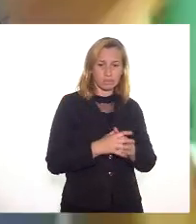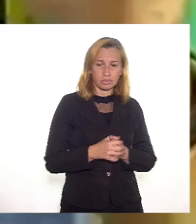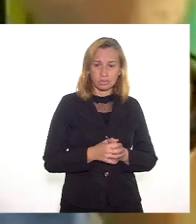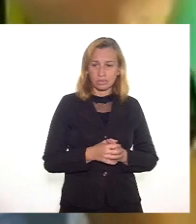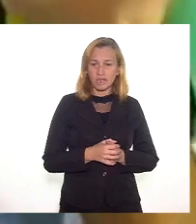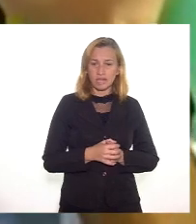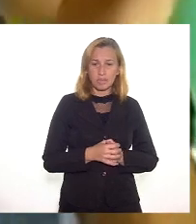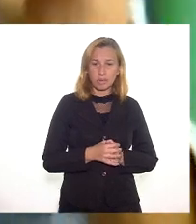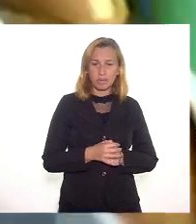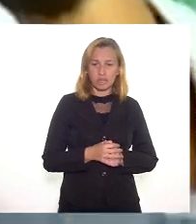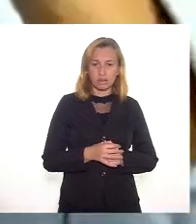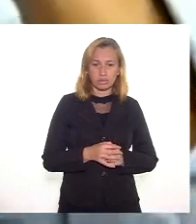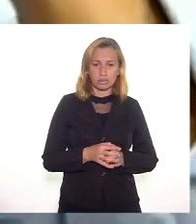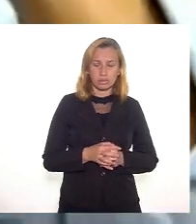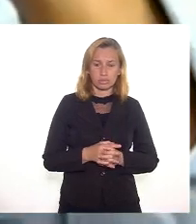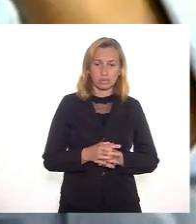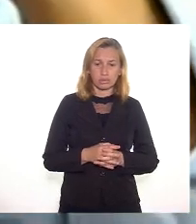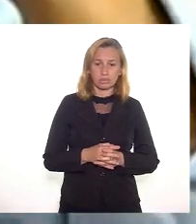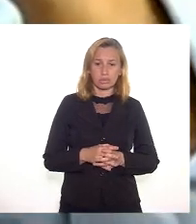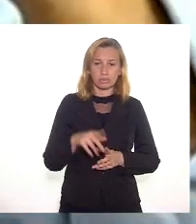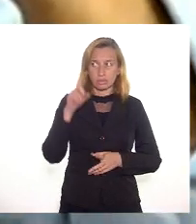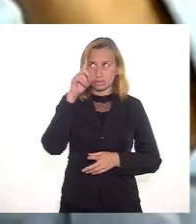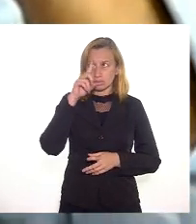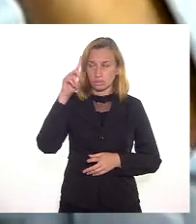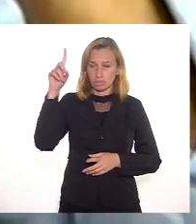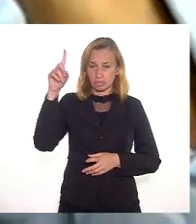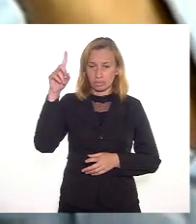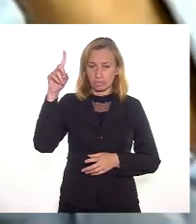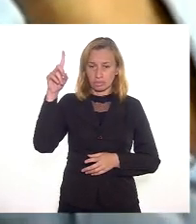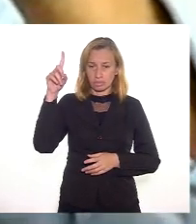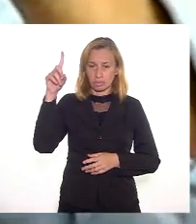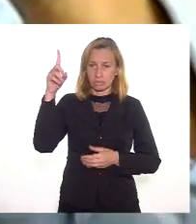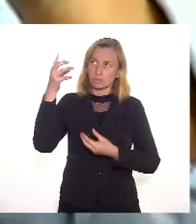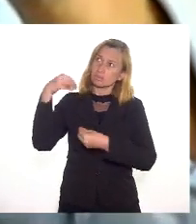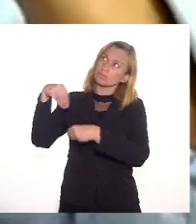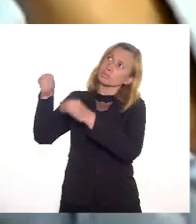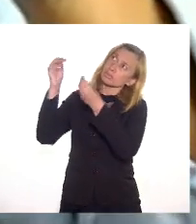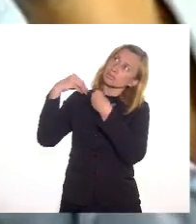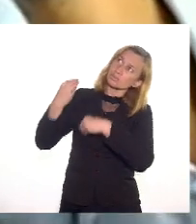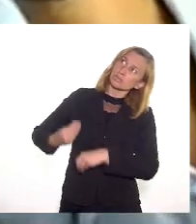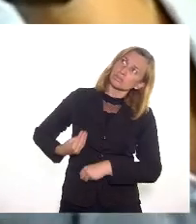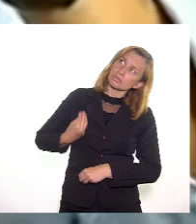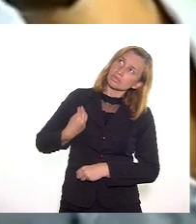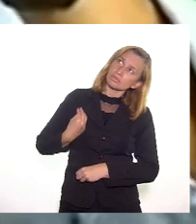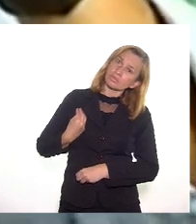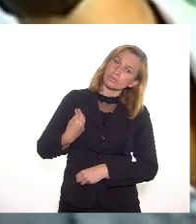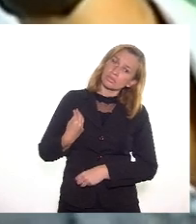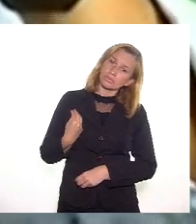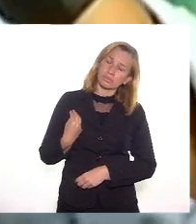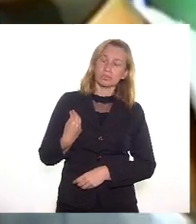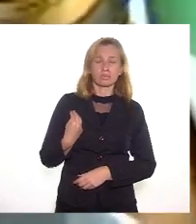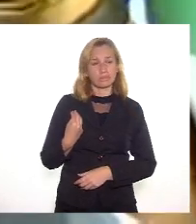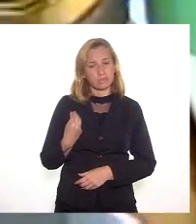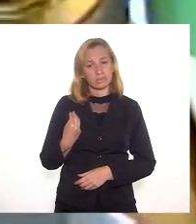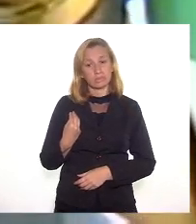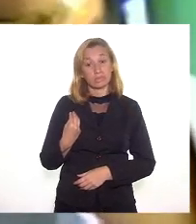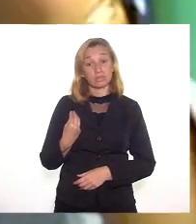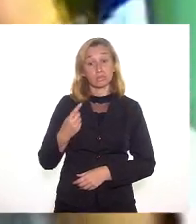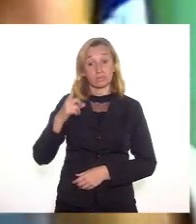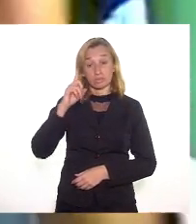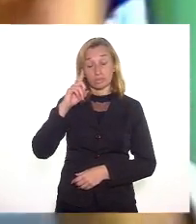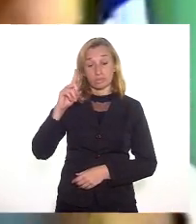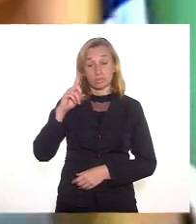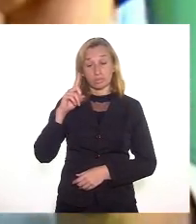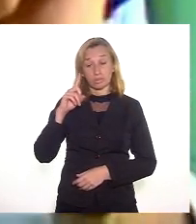acima de todos está o Deus que nos dá a vida e nos garante ela. Aquele que tem